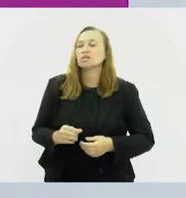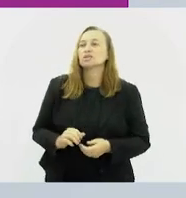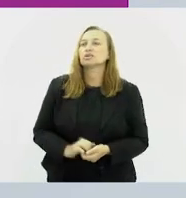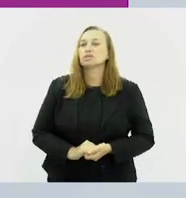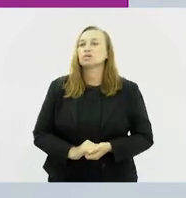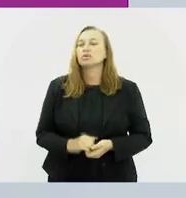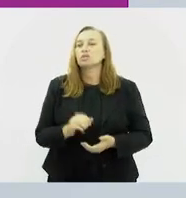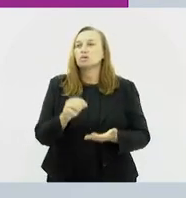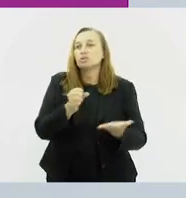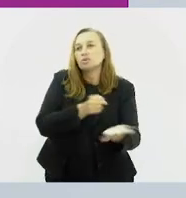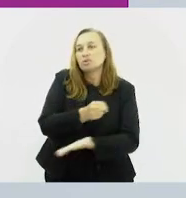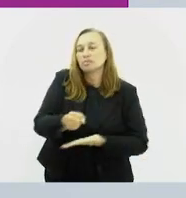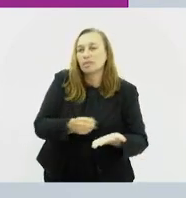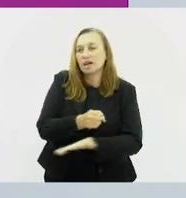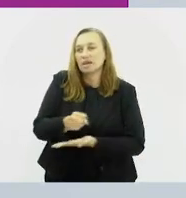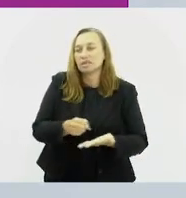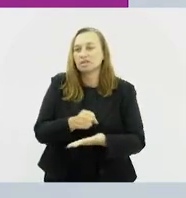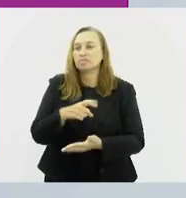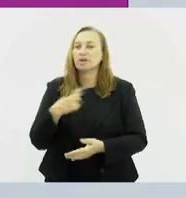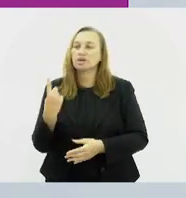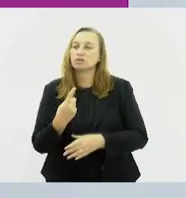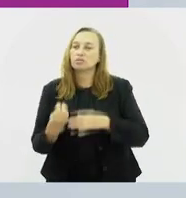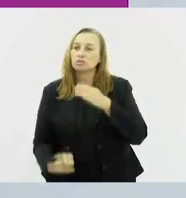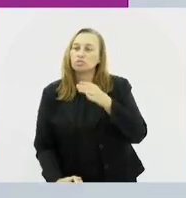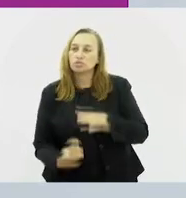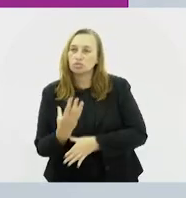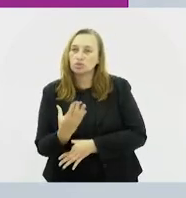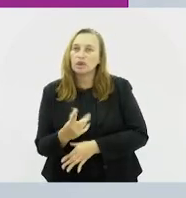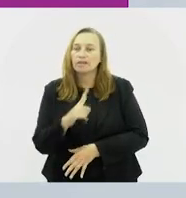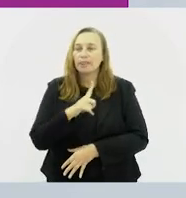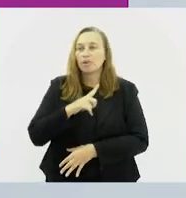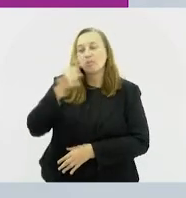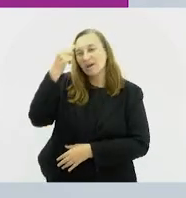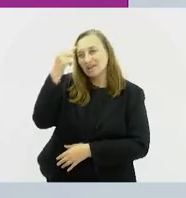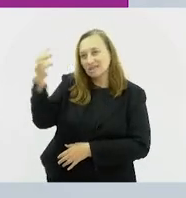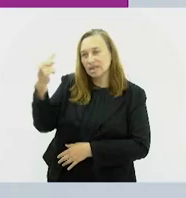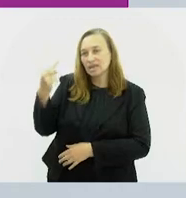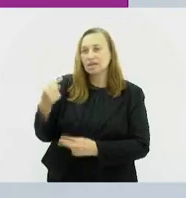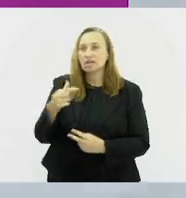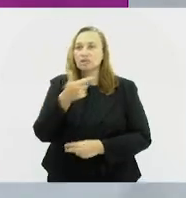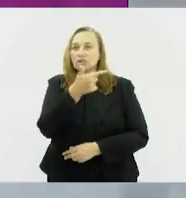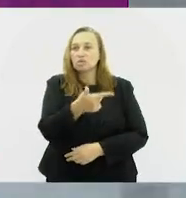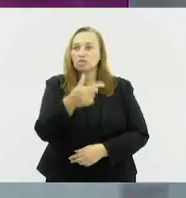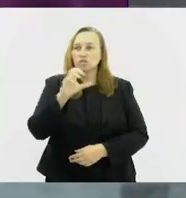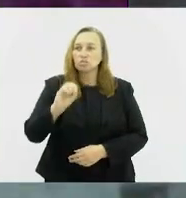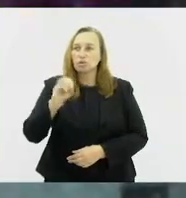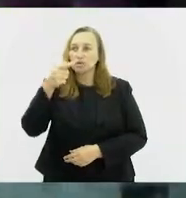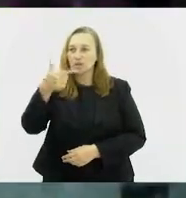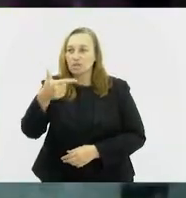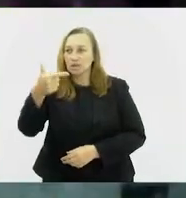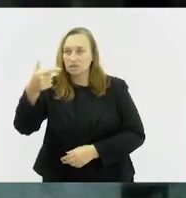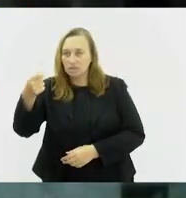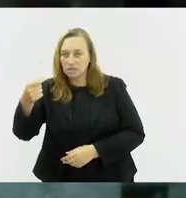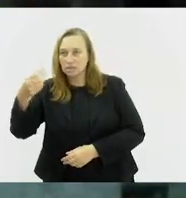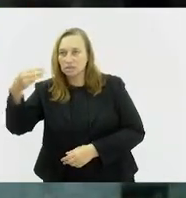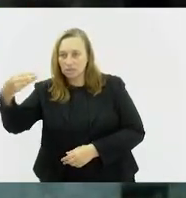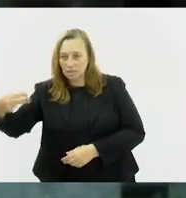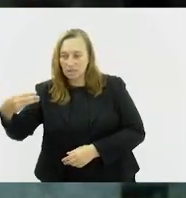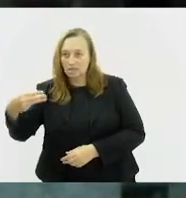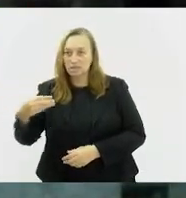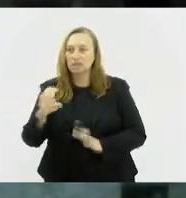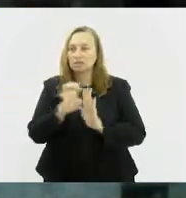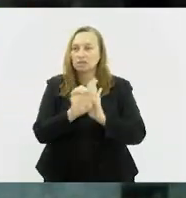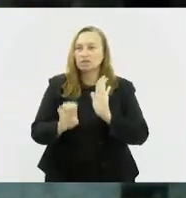básicos para que a gente construísse. Para vocês terem uma ideia, em 2003, quando foi sancionado o Estatuto